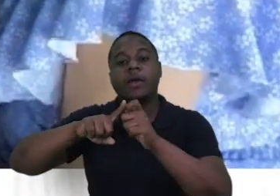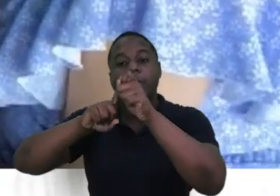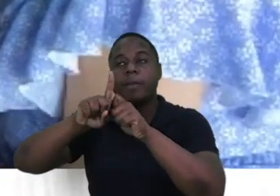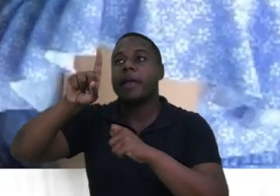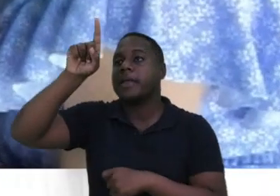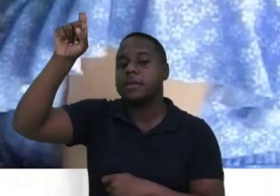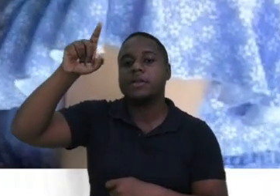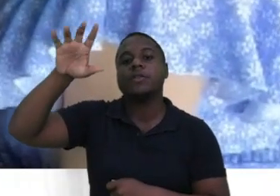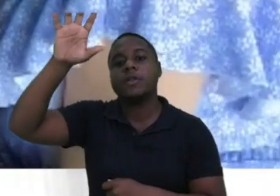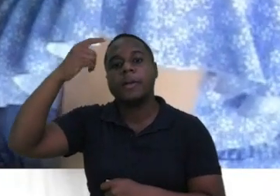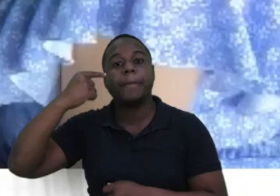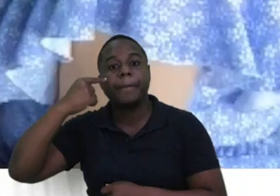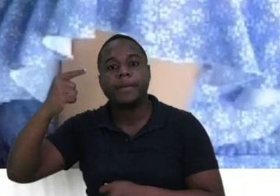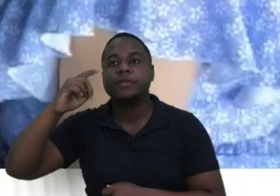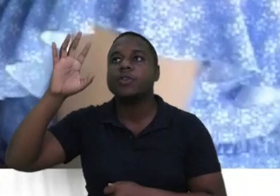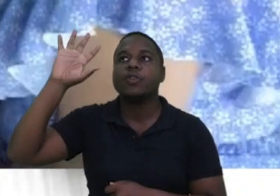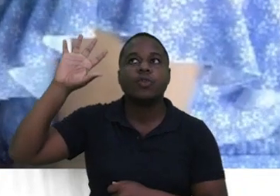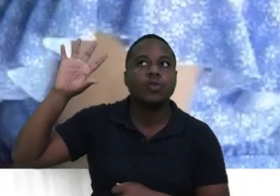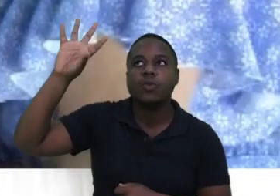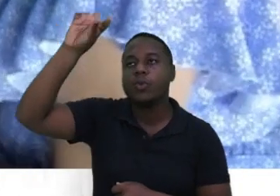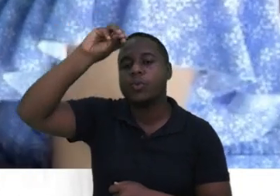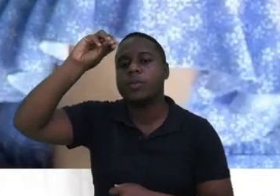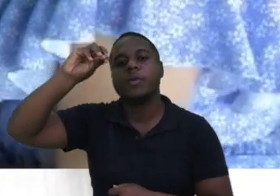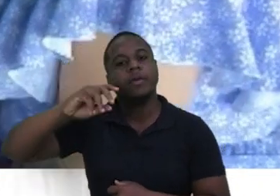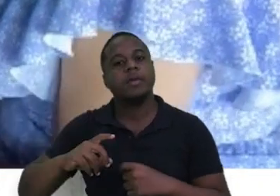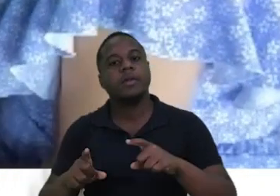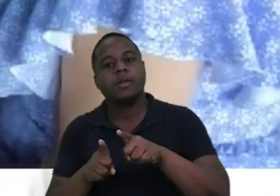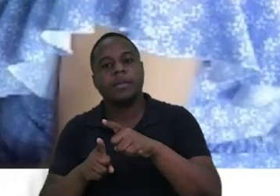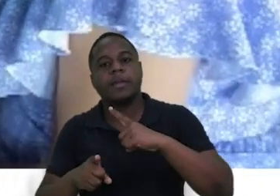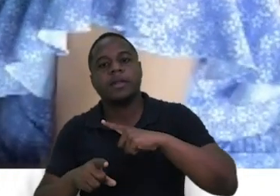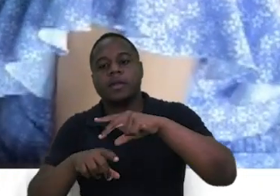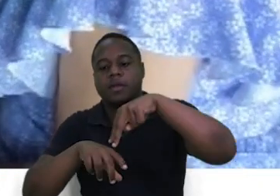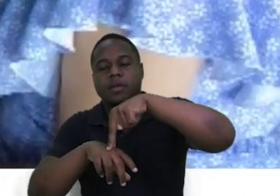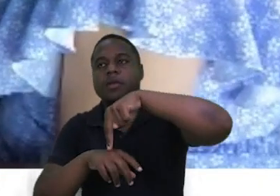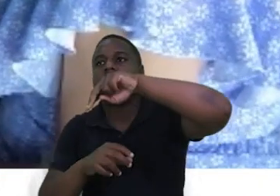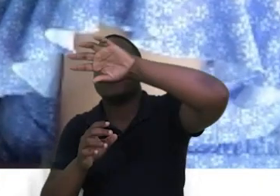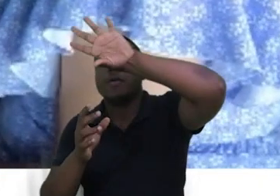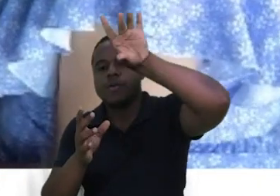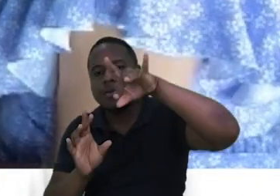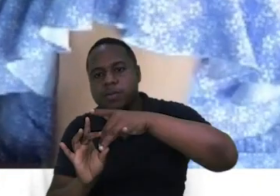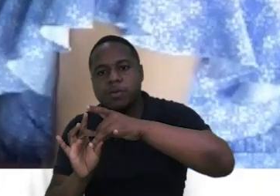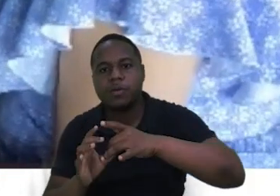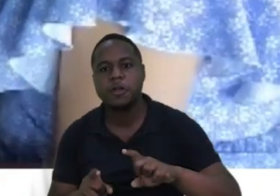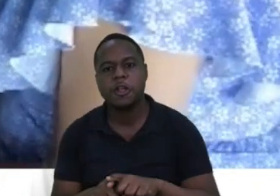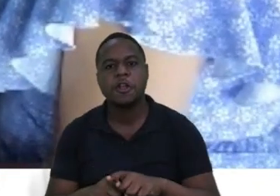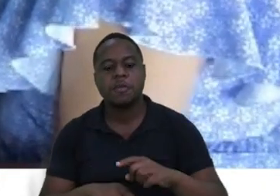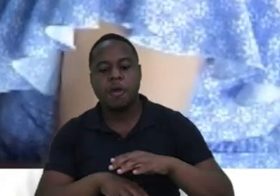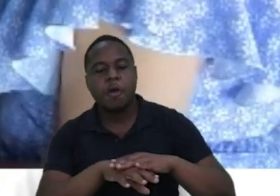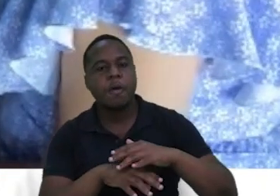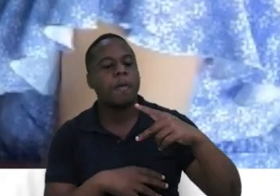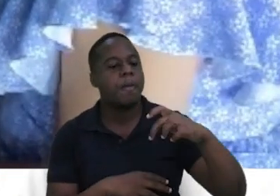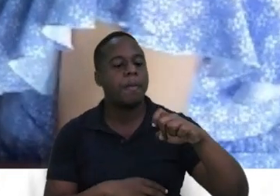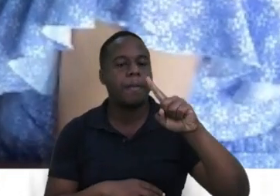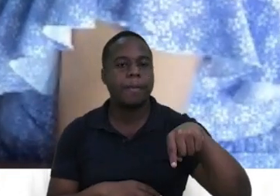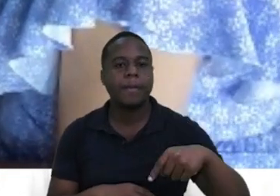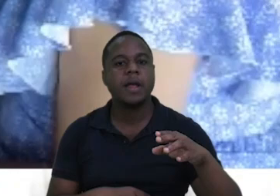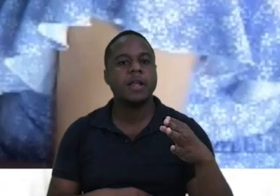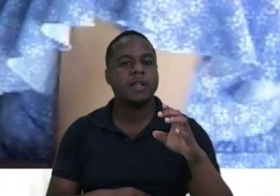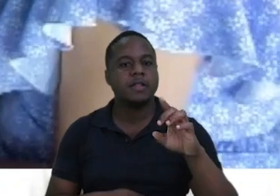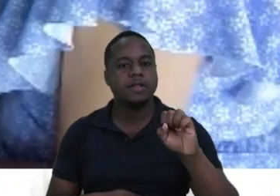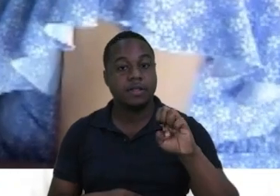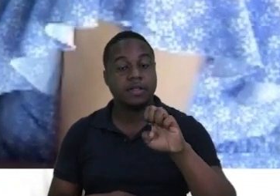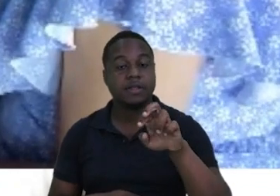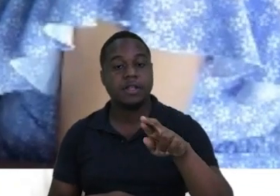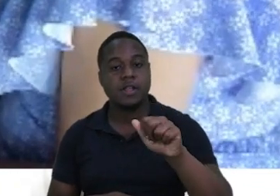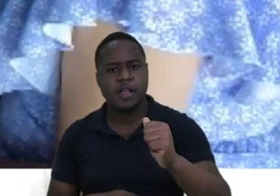galera toda fazendo essa fusão lá e trazendo a dança, trazendo tanto esse fervor do pé de serra, do forró tradicional